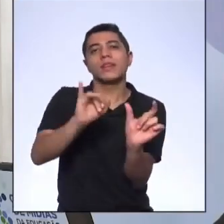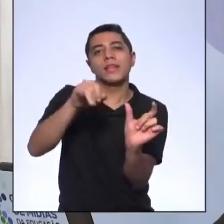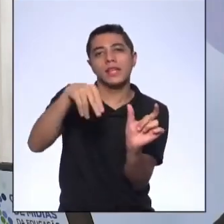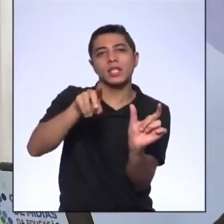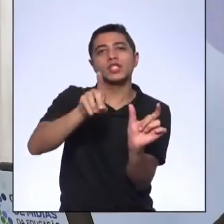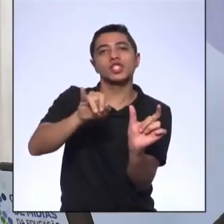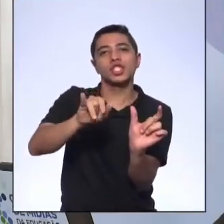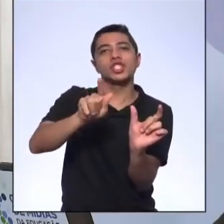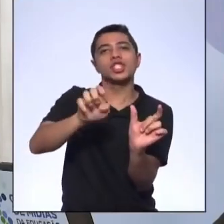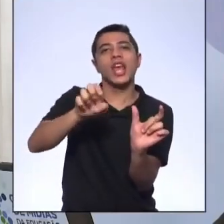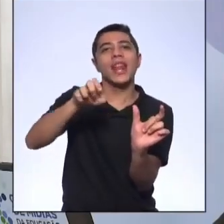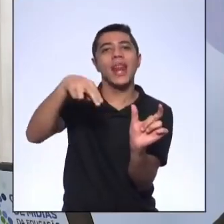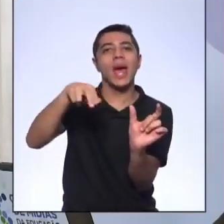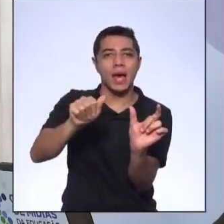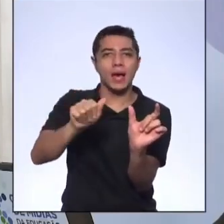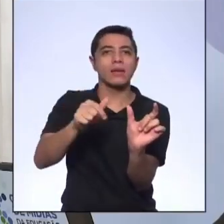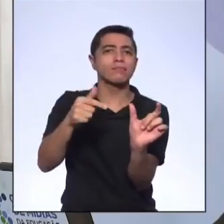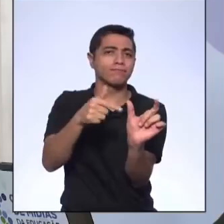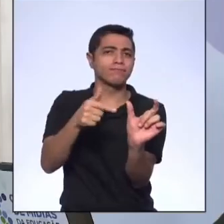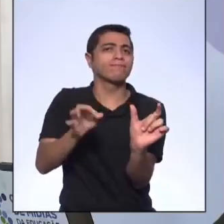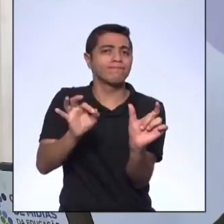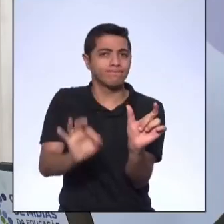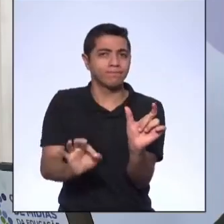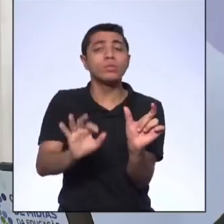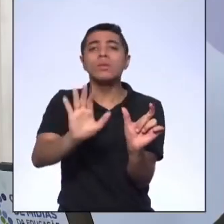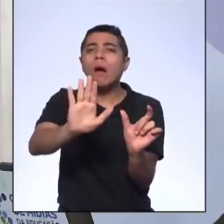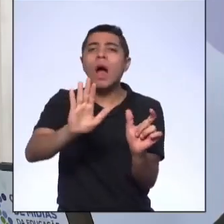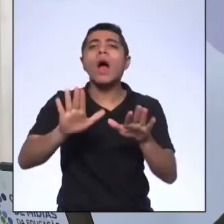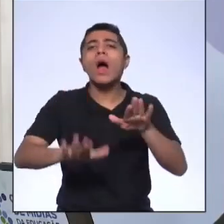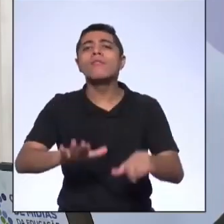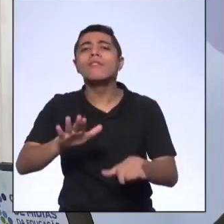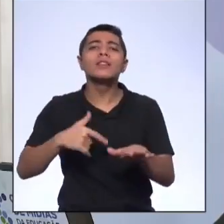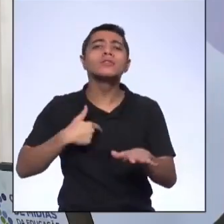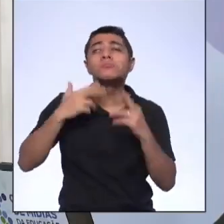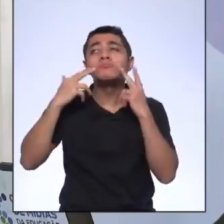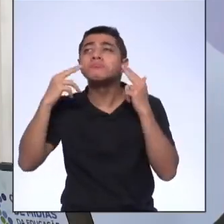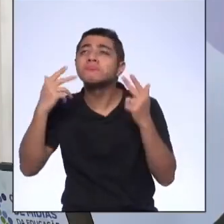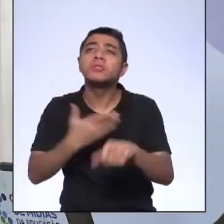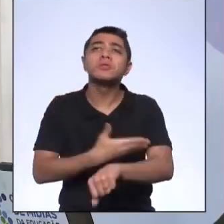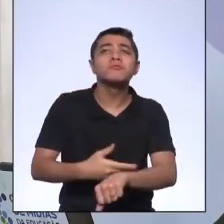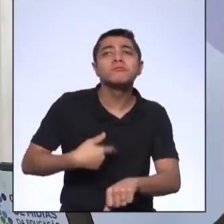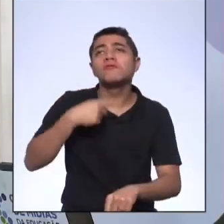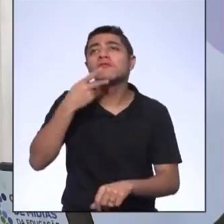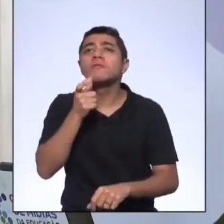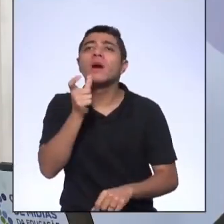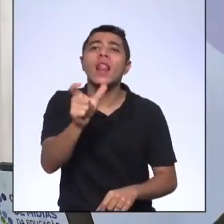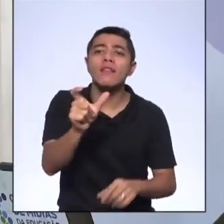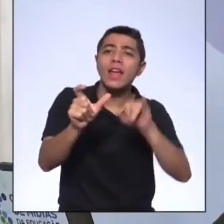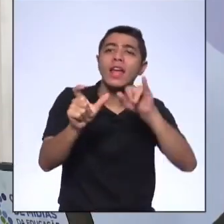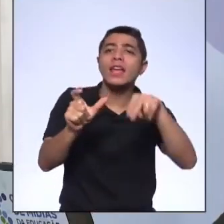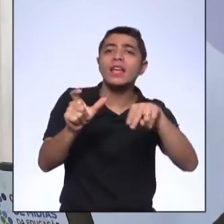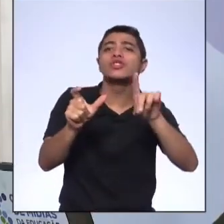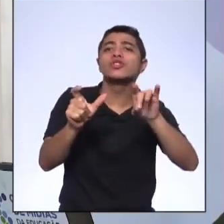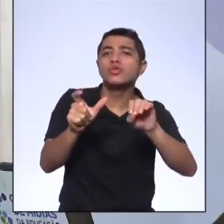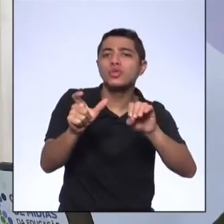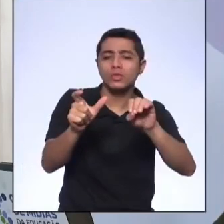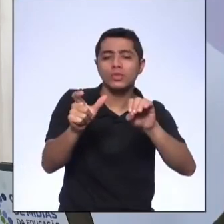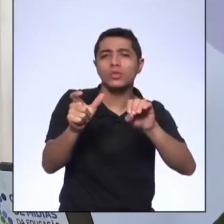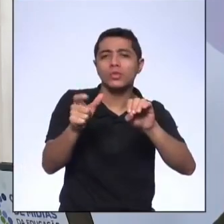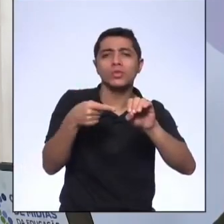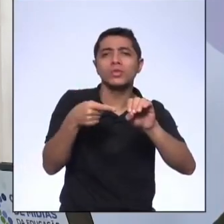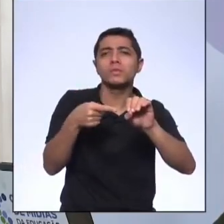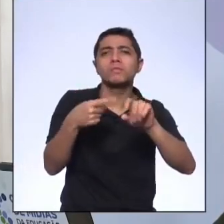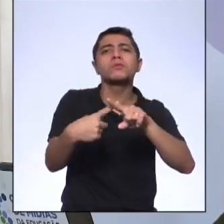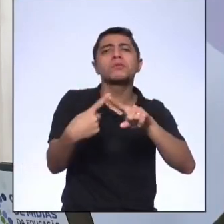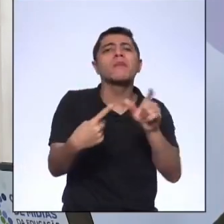vezes uma forma corriqueira, a gente fala assim, o índio, né? Qual é o lugar onde acontecia o comércio das especiarias? Era